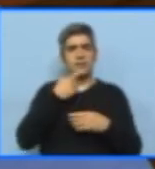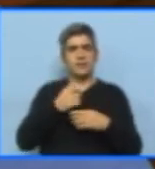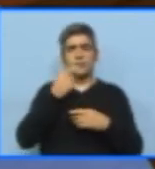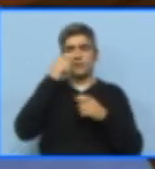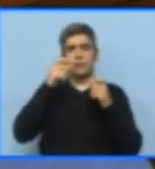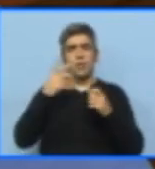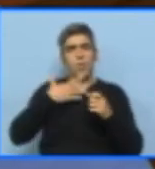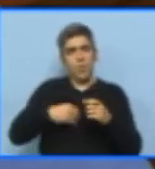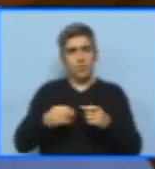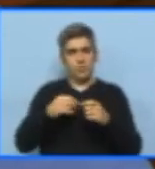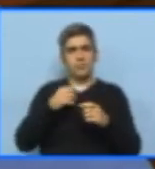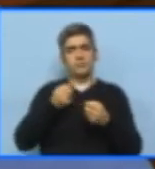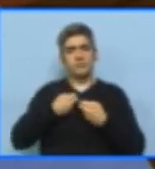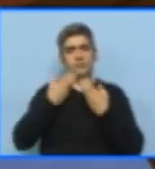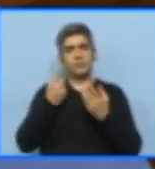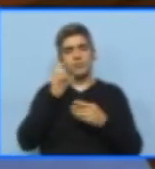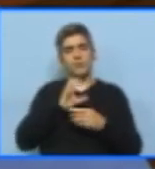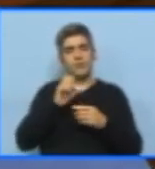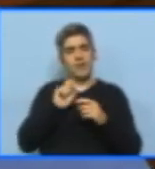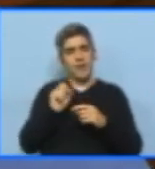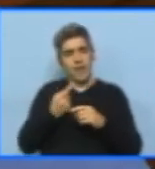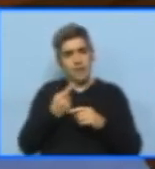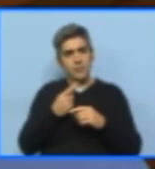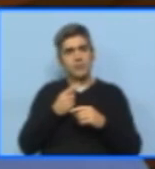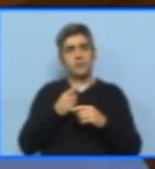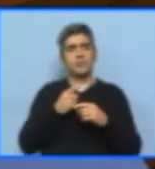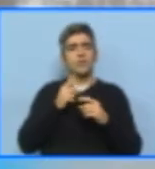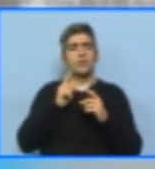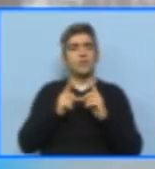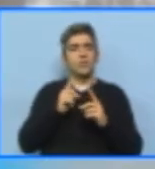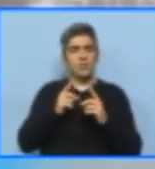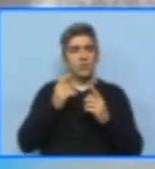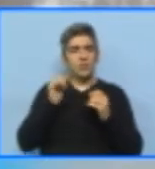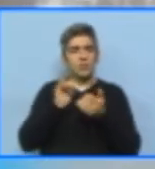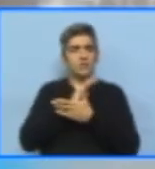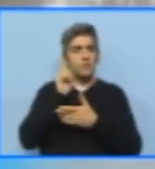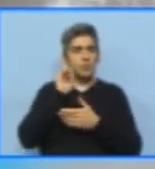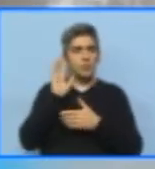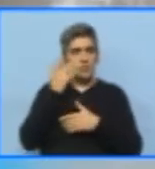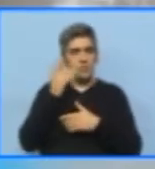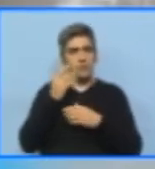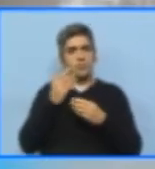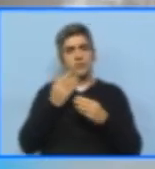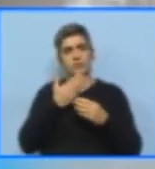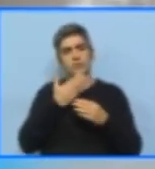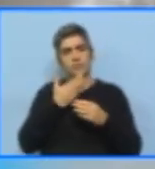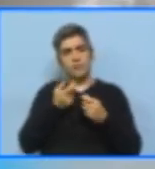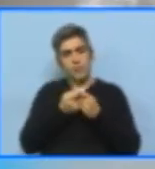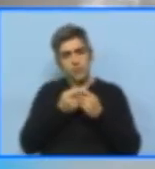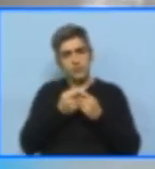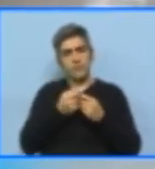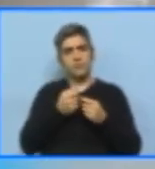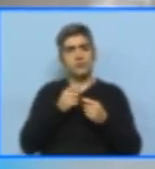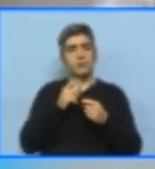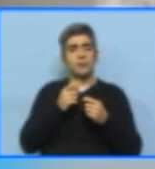apreciam que alguém lhes transmita de uma maneira muito rápida aquilo que são as notícias importantes de uma maneira muito próxima.